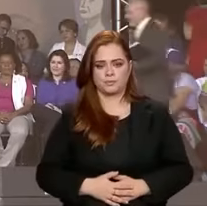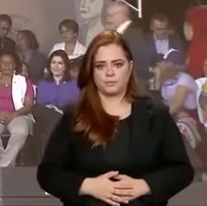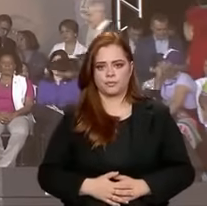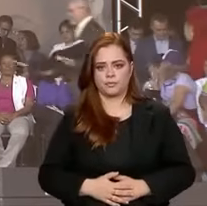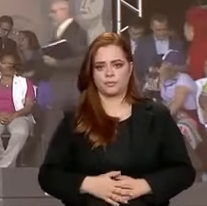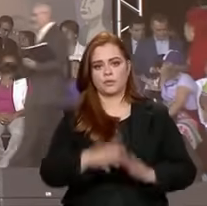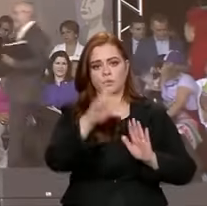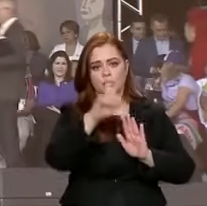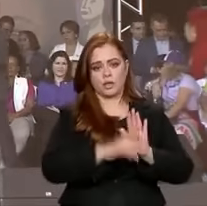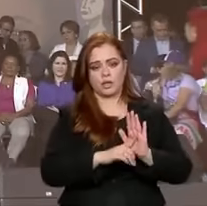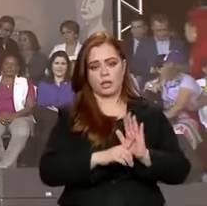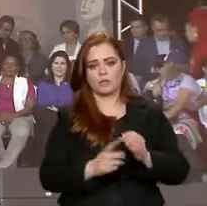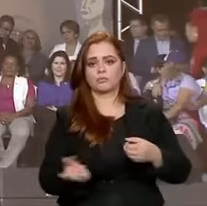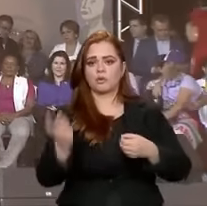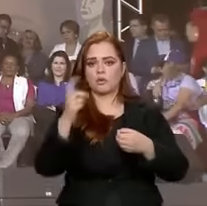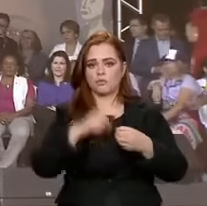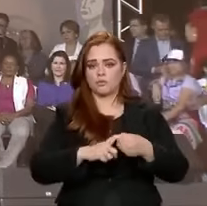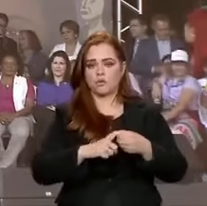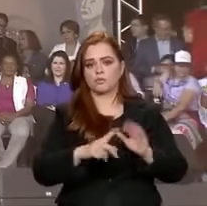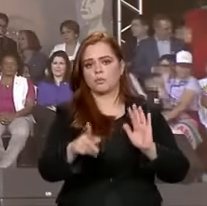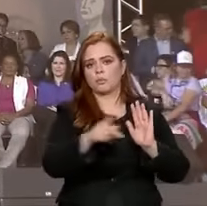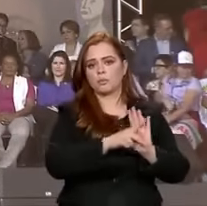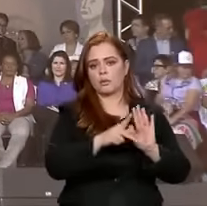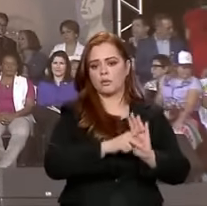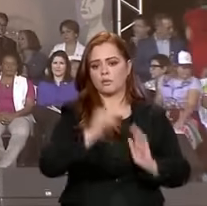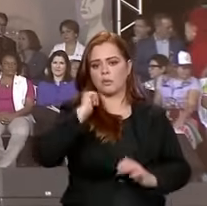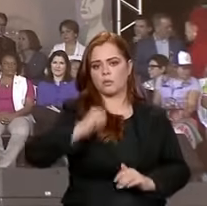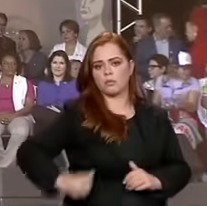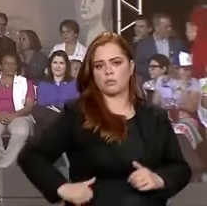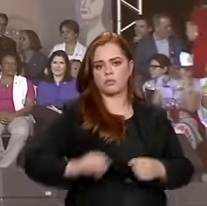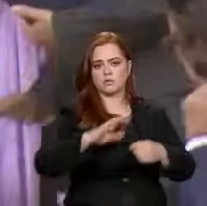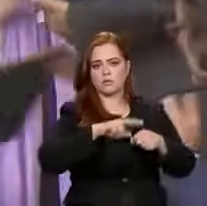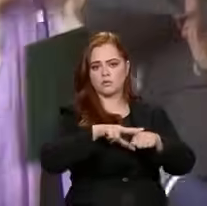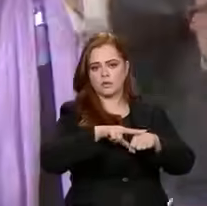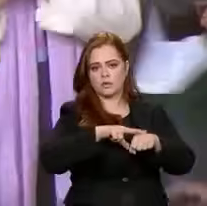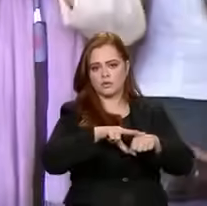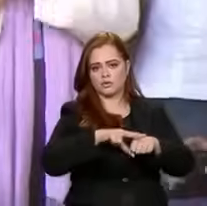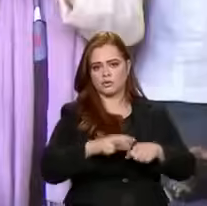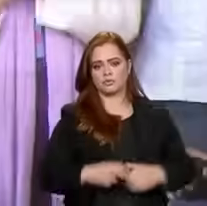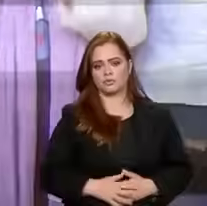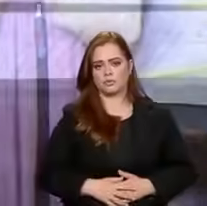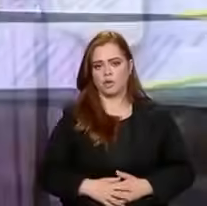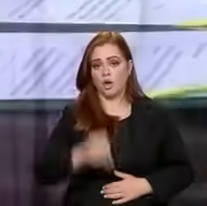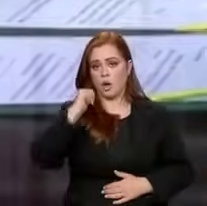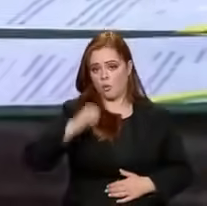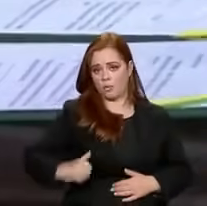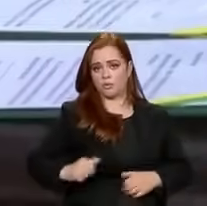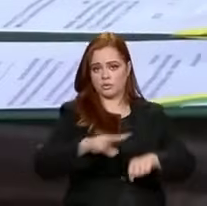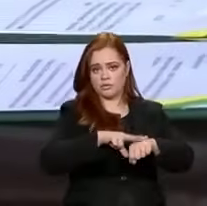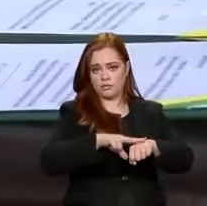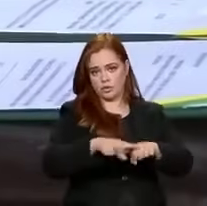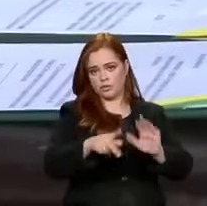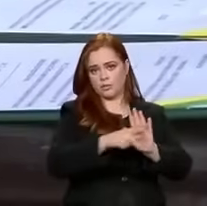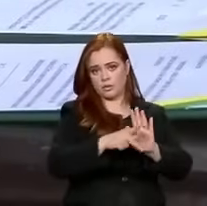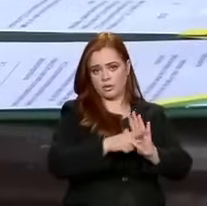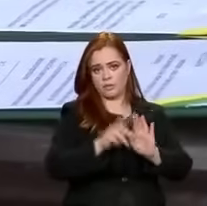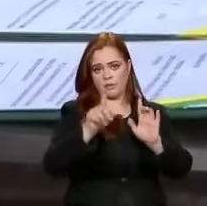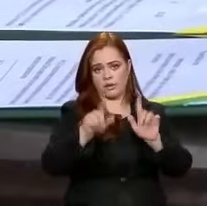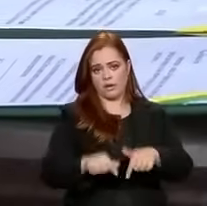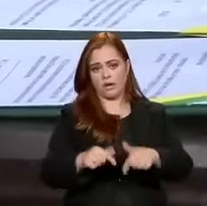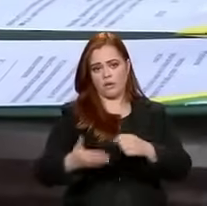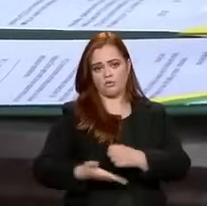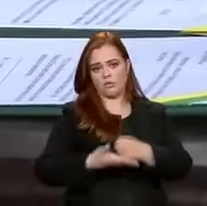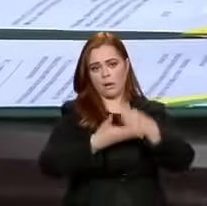Decreto que retoma o programa bolsa verde o bolsa verde é um programa